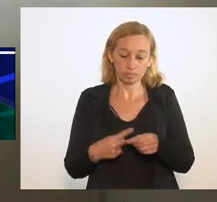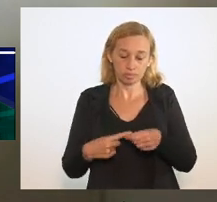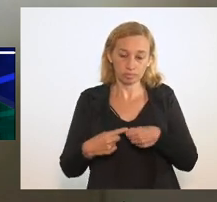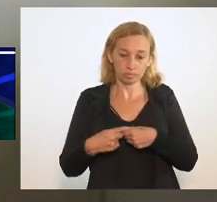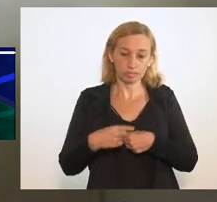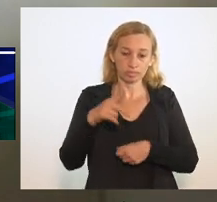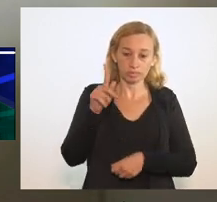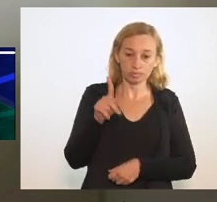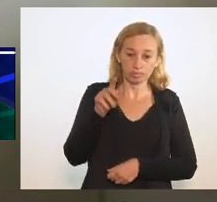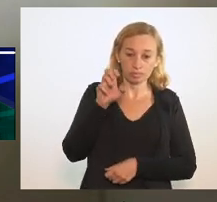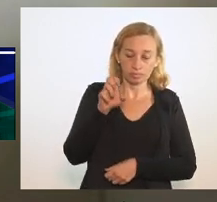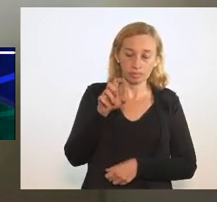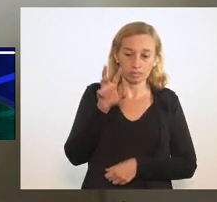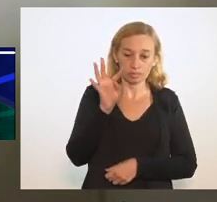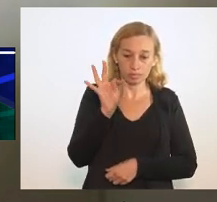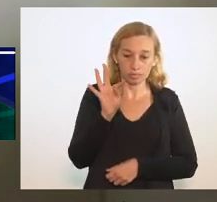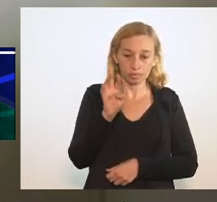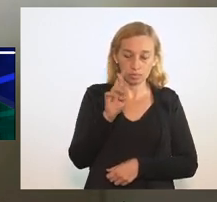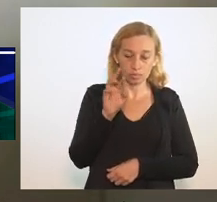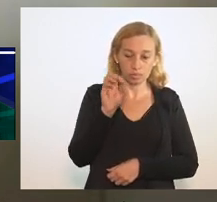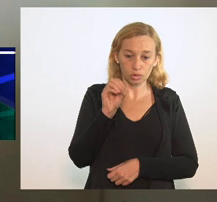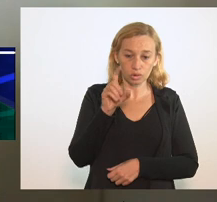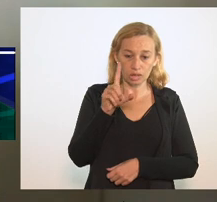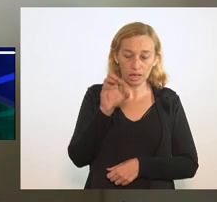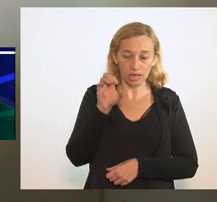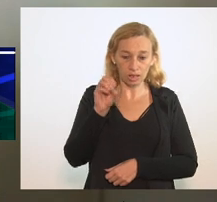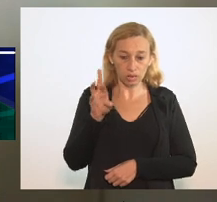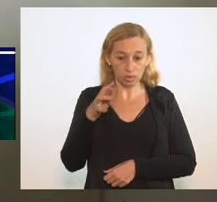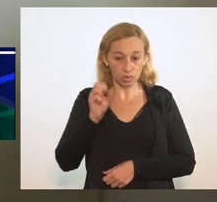petroleiros, visto que